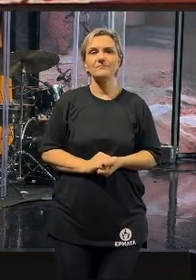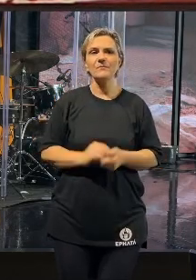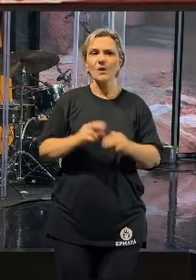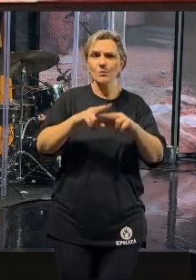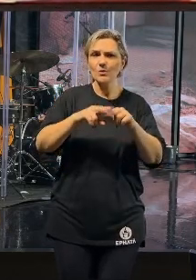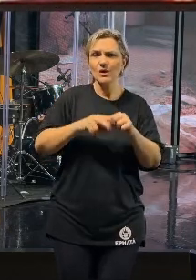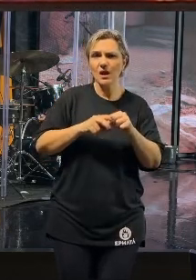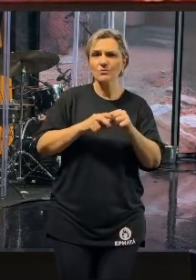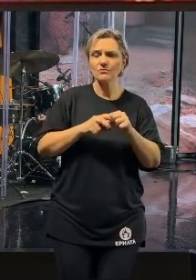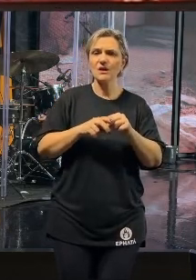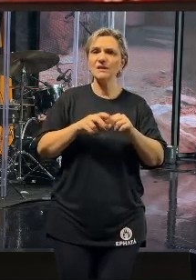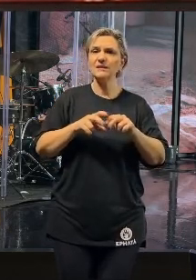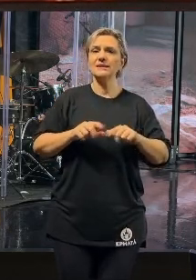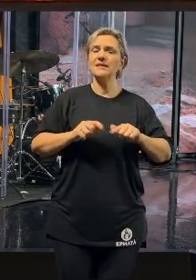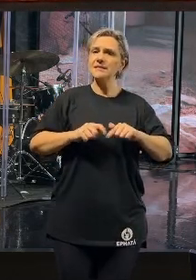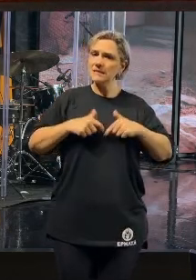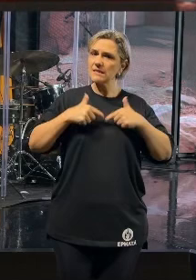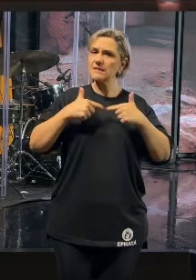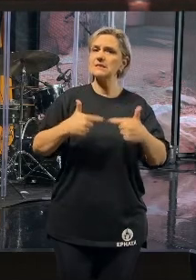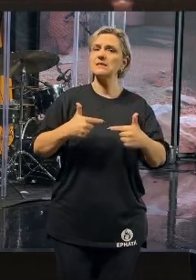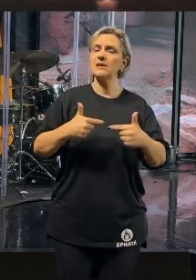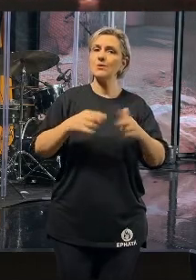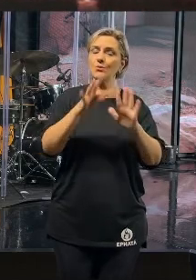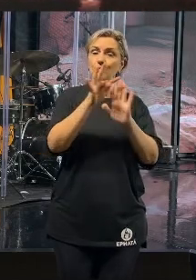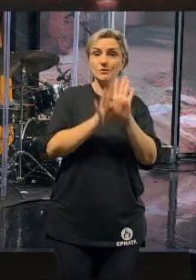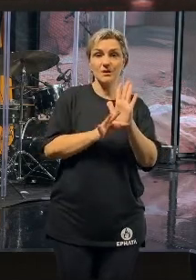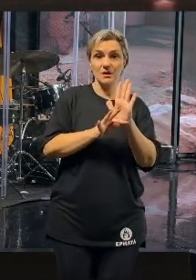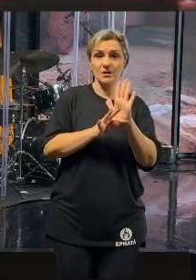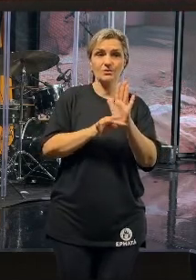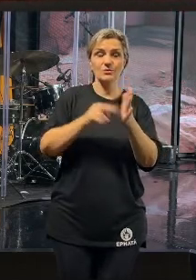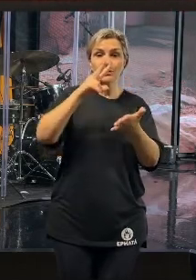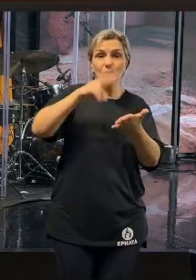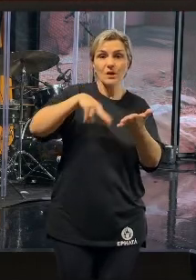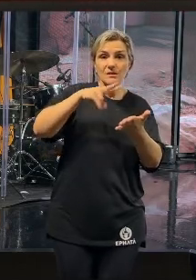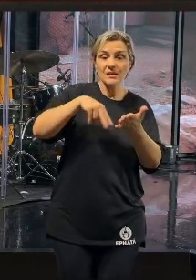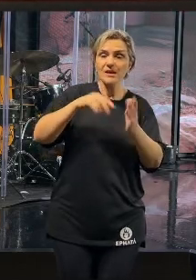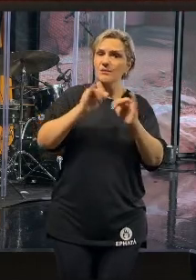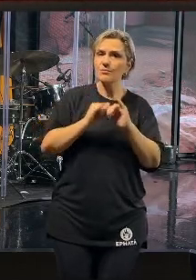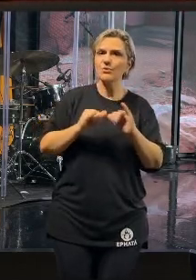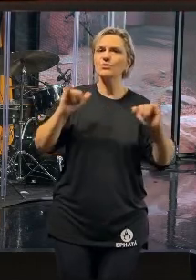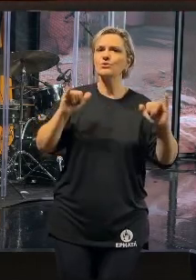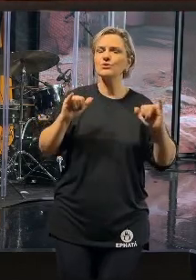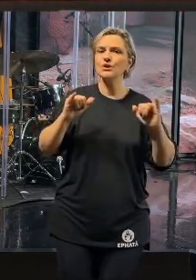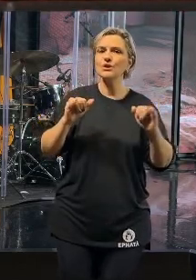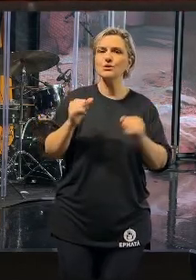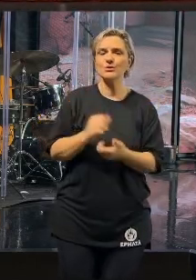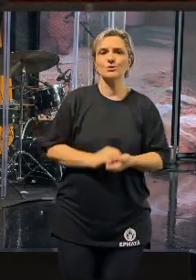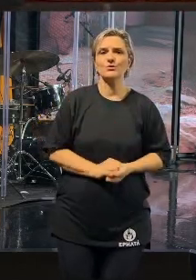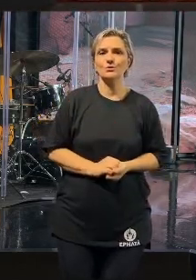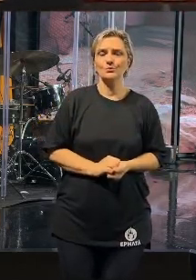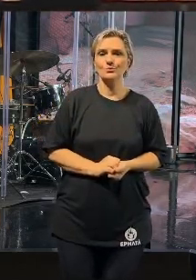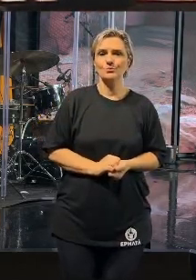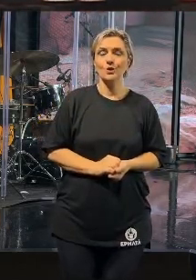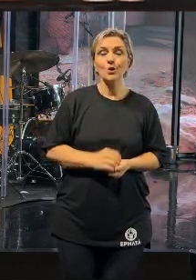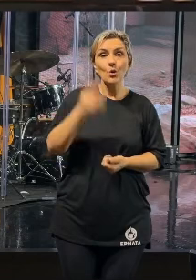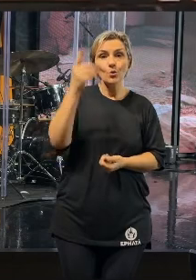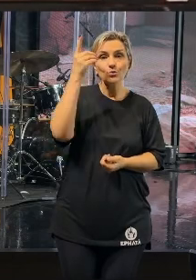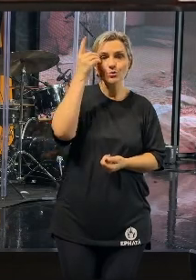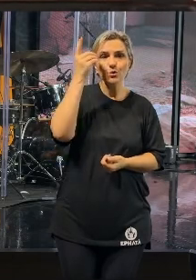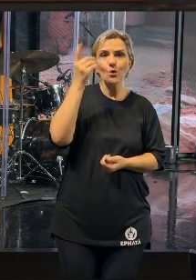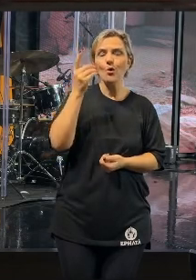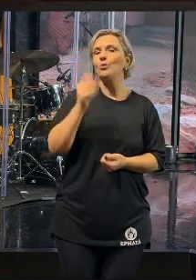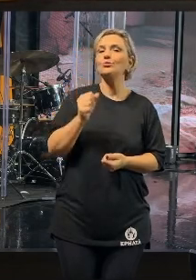Por causa dessa ação, o texto que nós acabamos de ler vai dizer que os donos dessa mulher